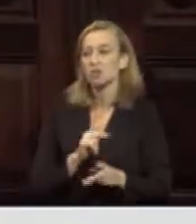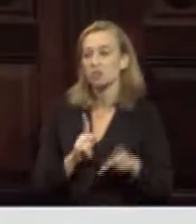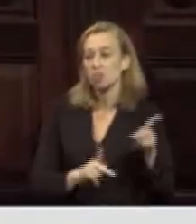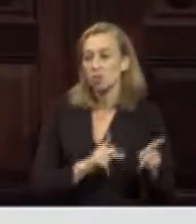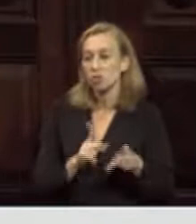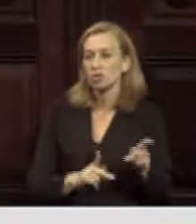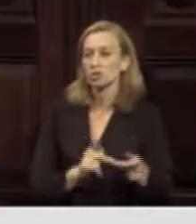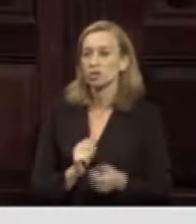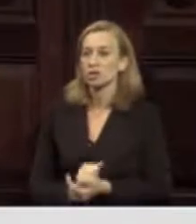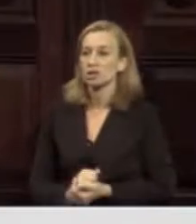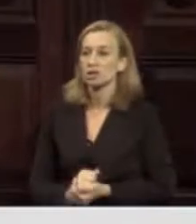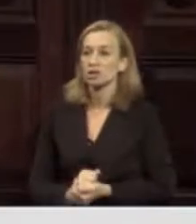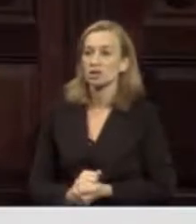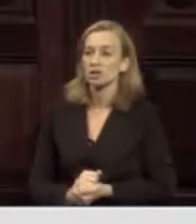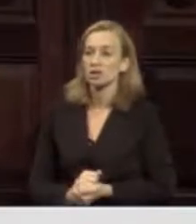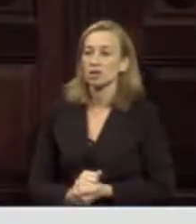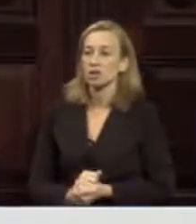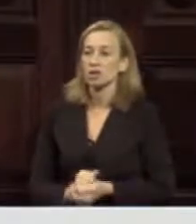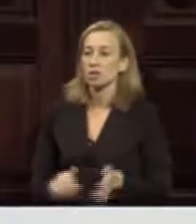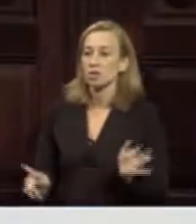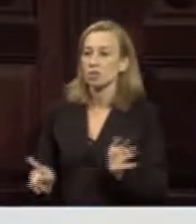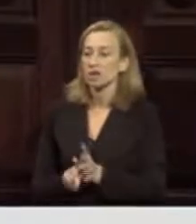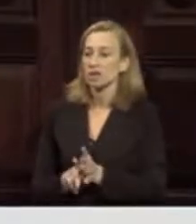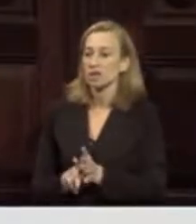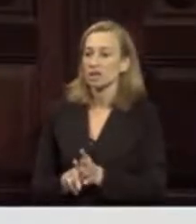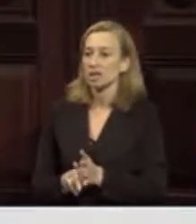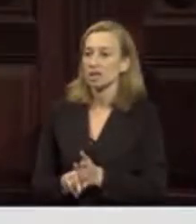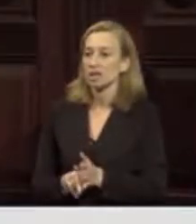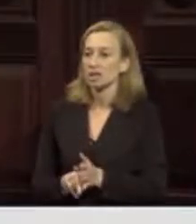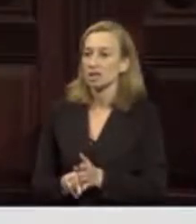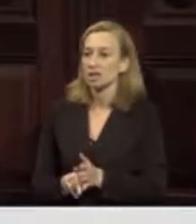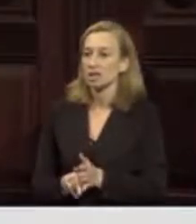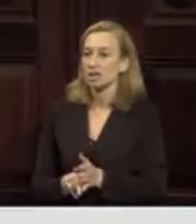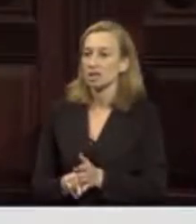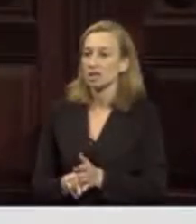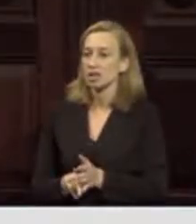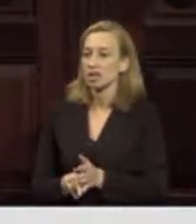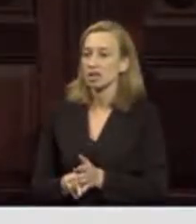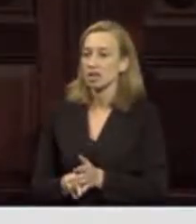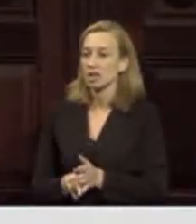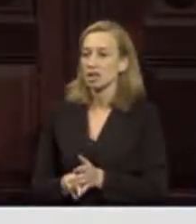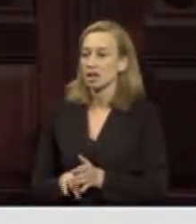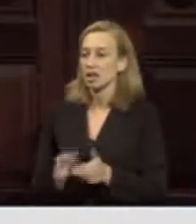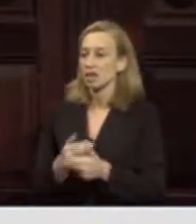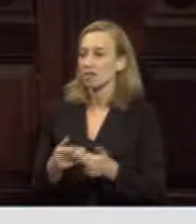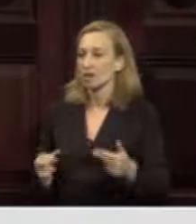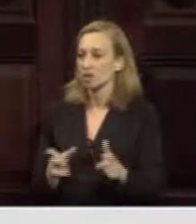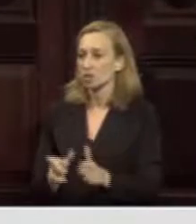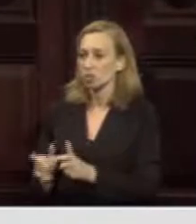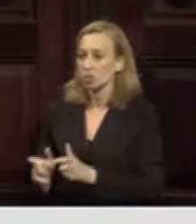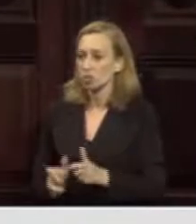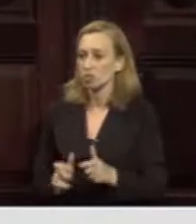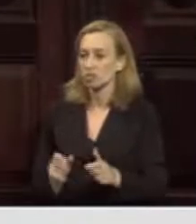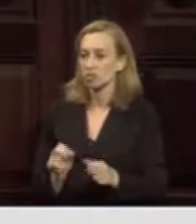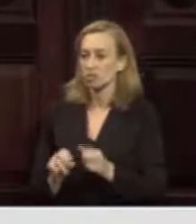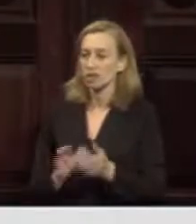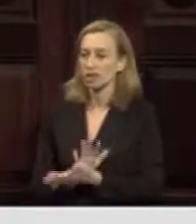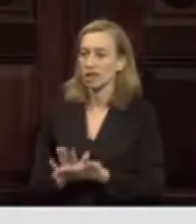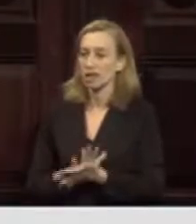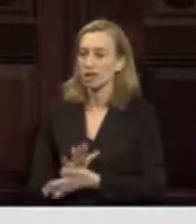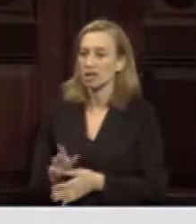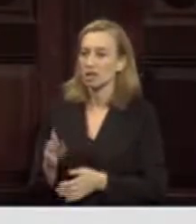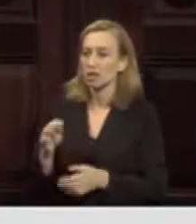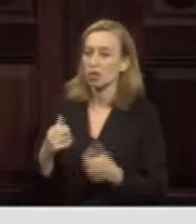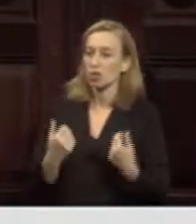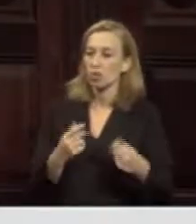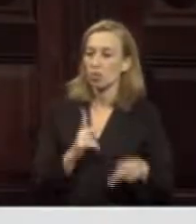todo, são frutos dessas causas próprias. E é exatamente isso que o brasileiro precisa compreender para